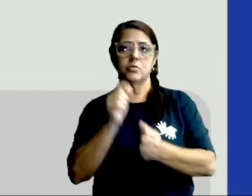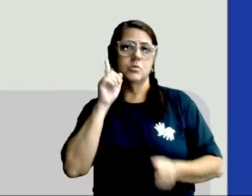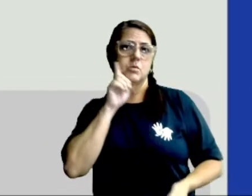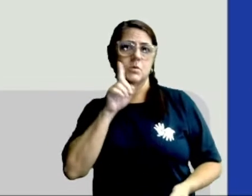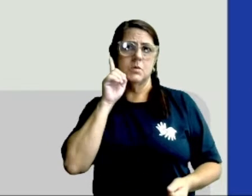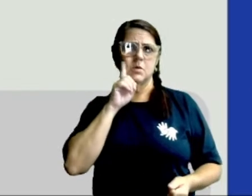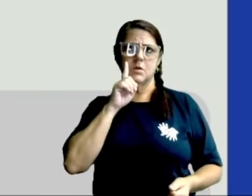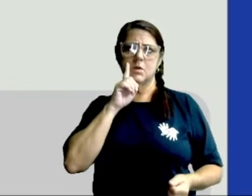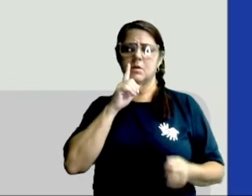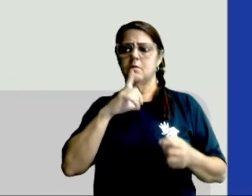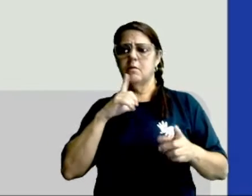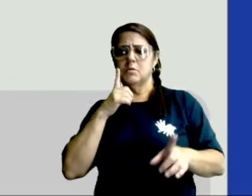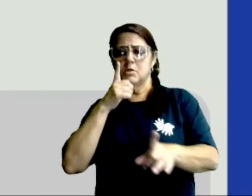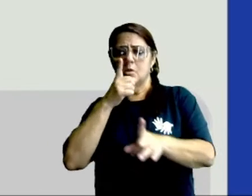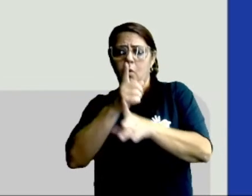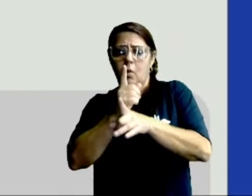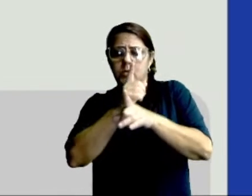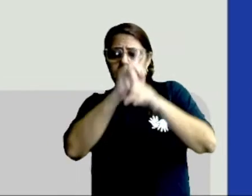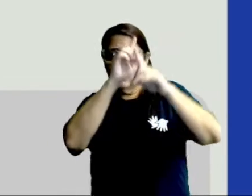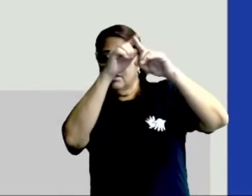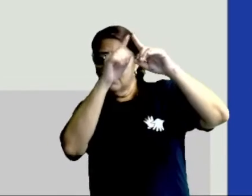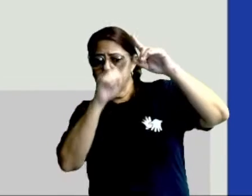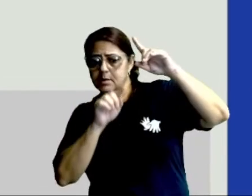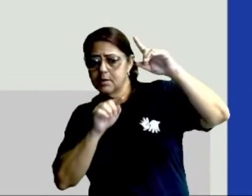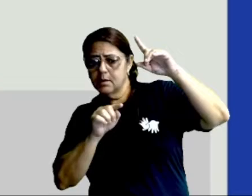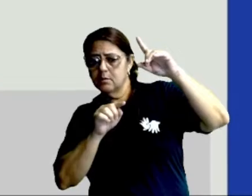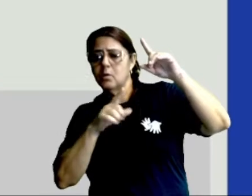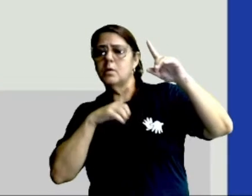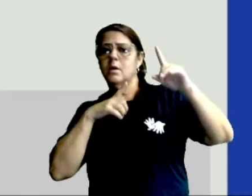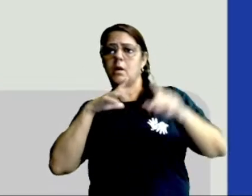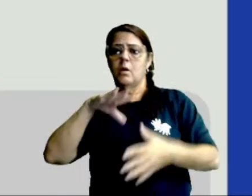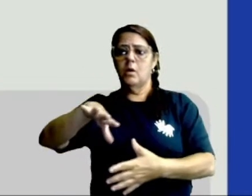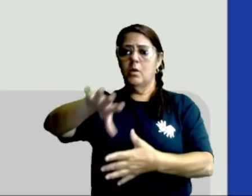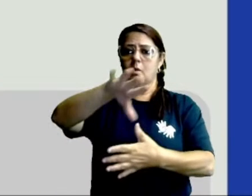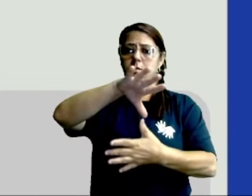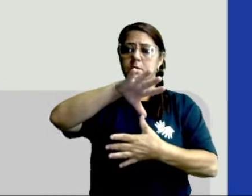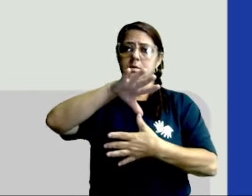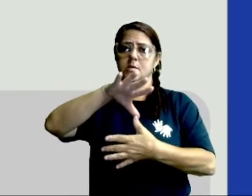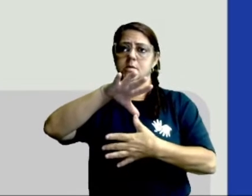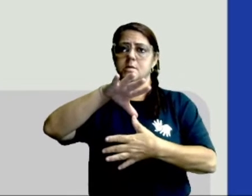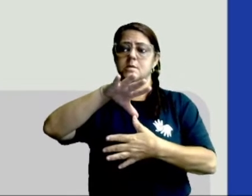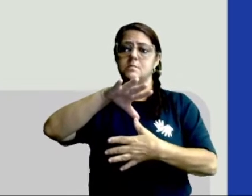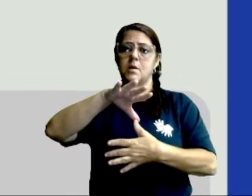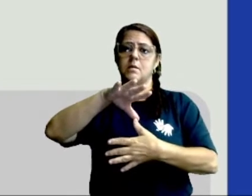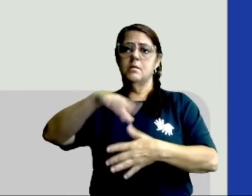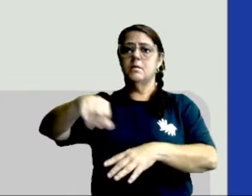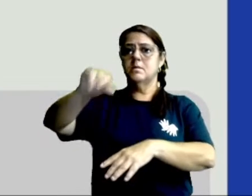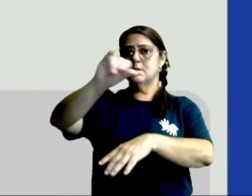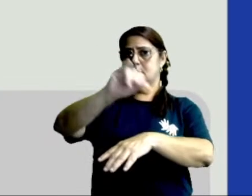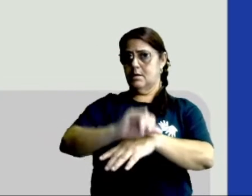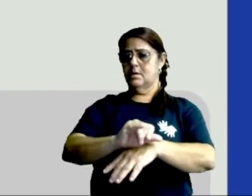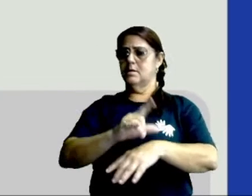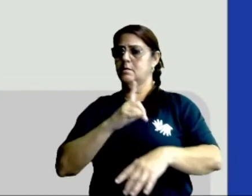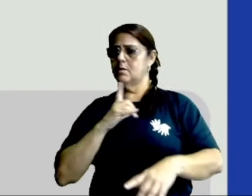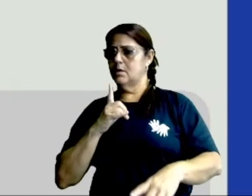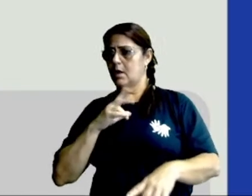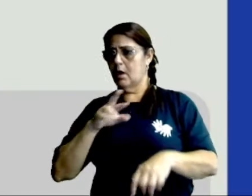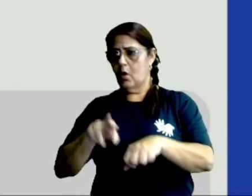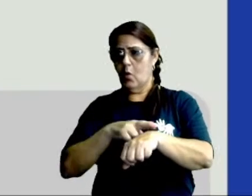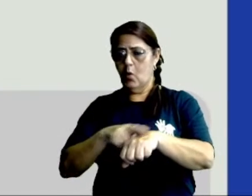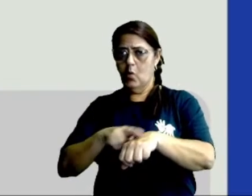Então, descendo, nós vamos encontrar a América Central, né, que está em roxo, que tem a